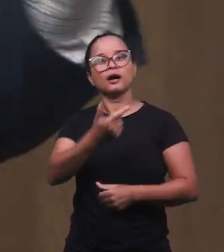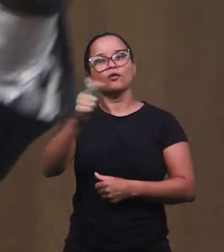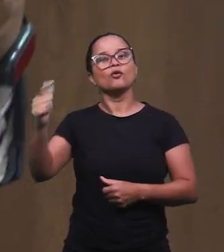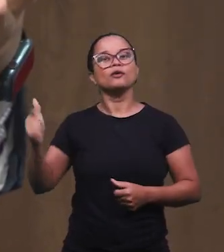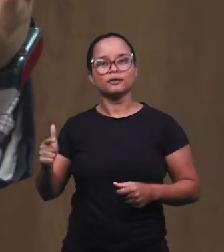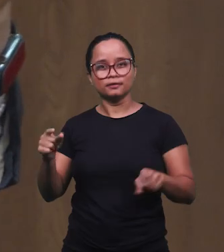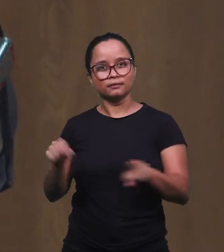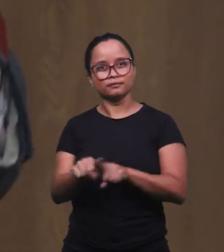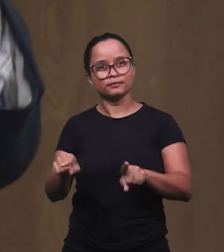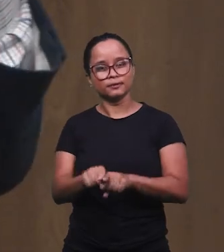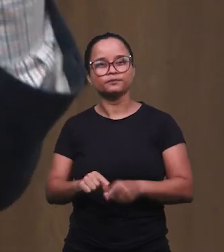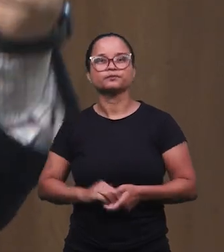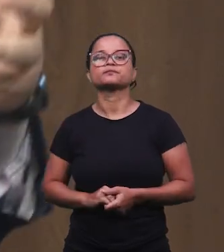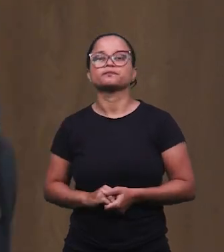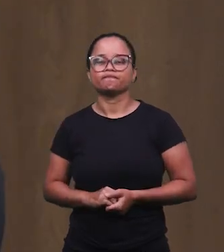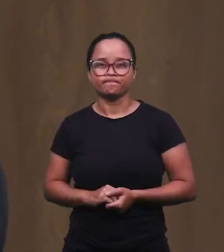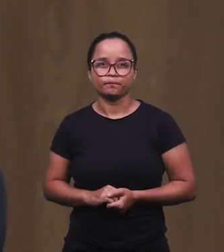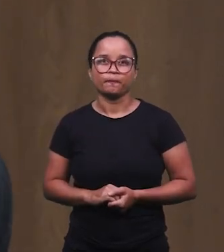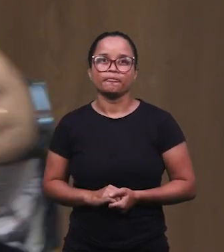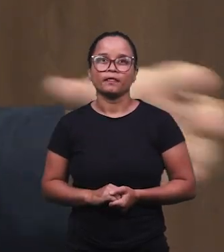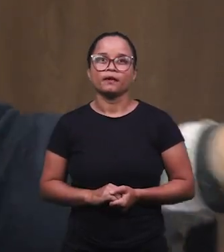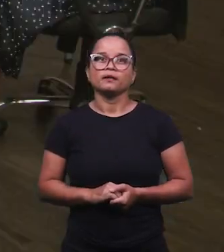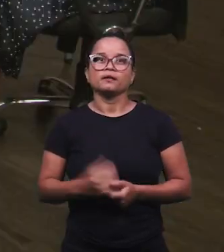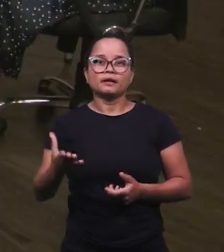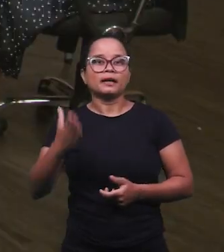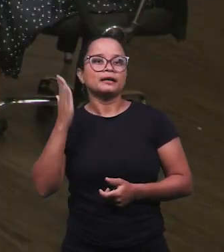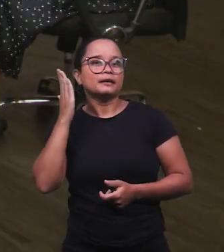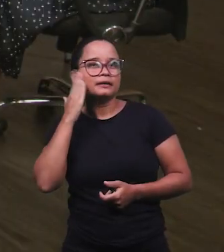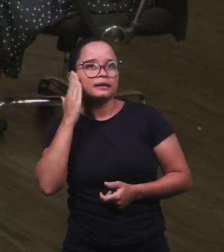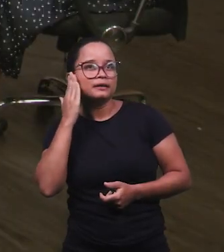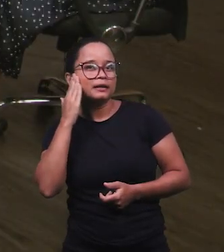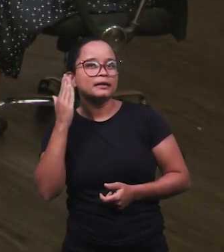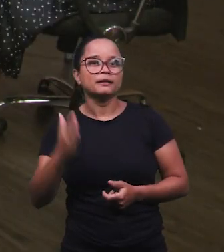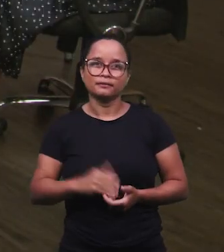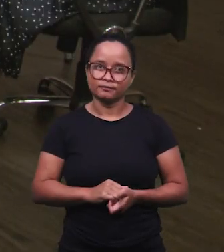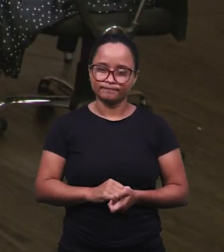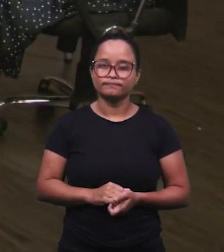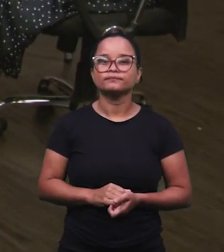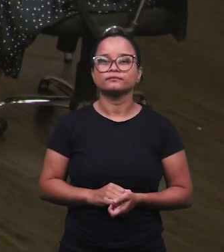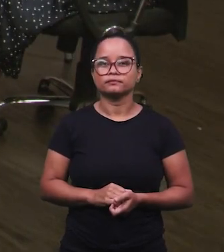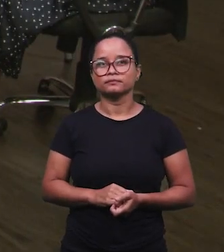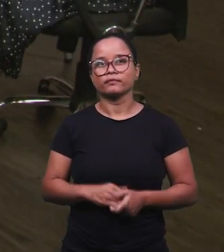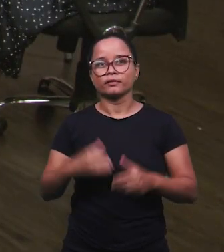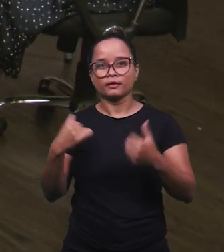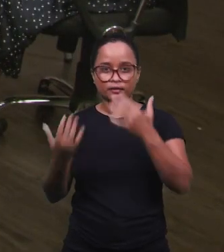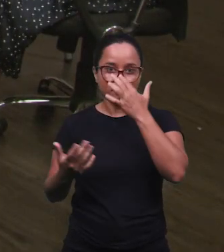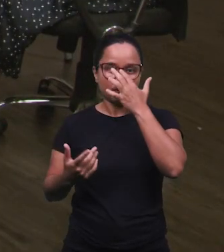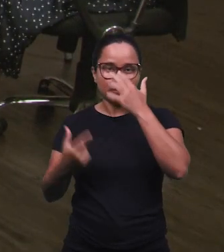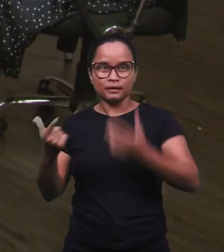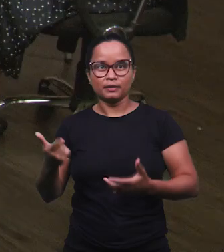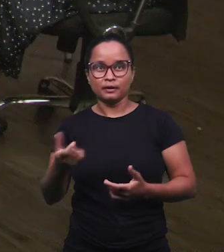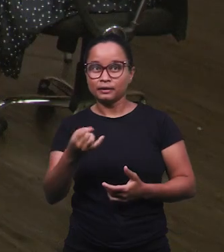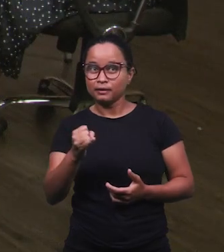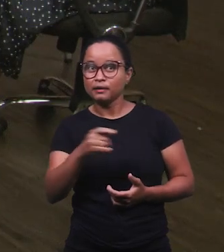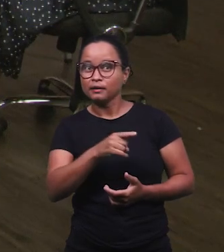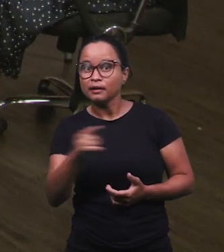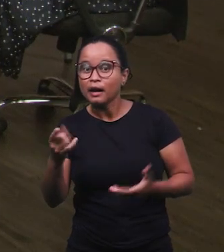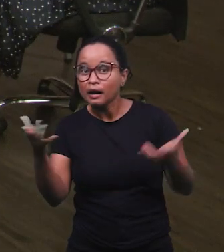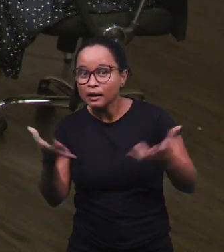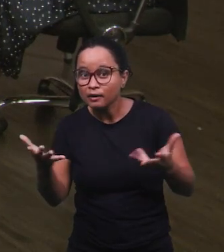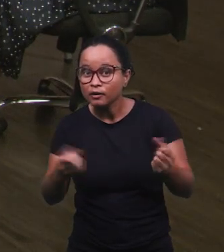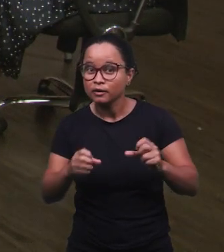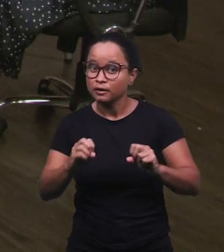redes, adivinha não, né? Compreenda. Se a Nínive, que é lá da Enseada,